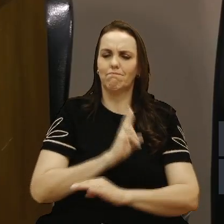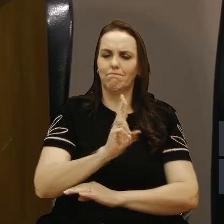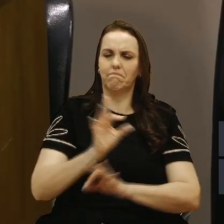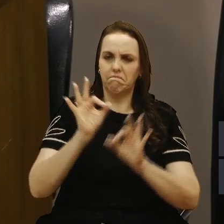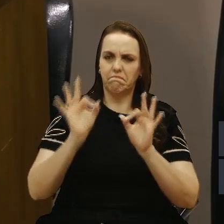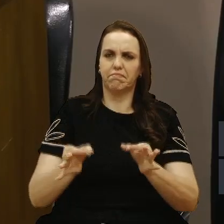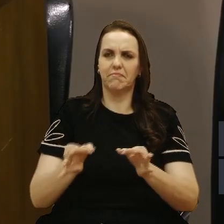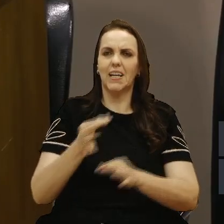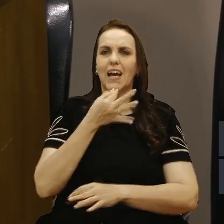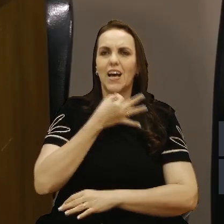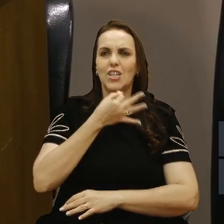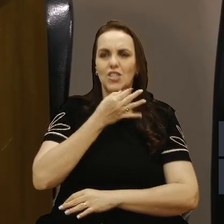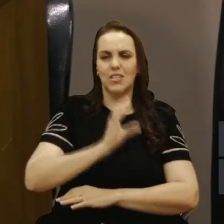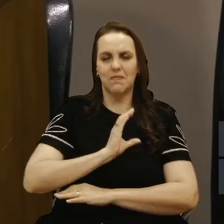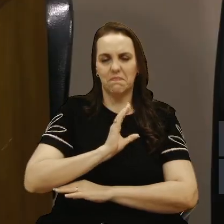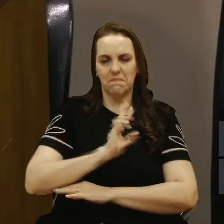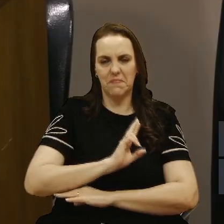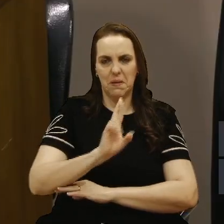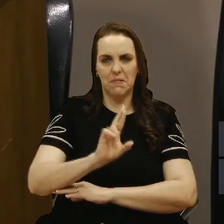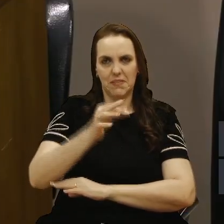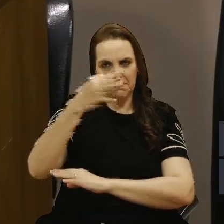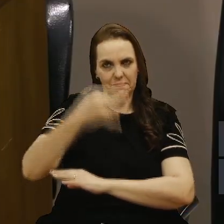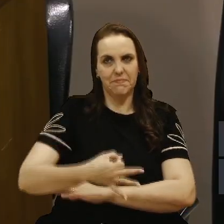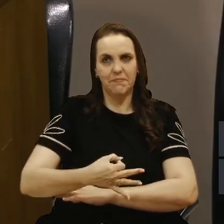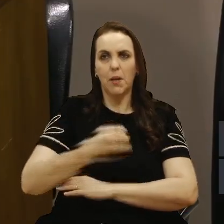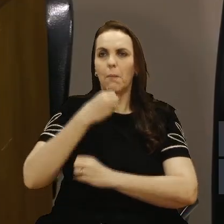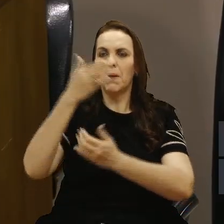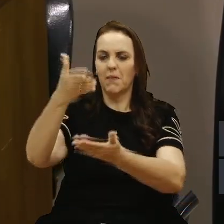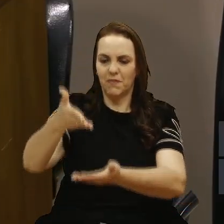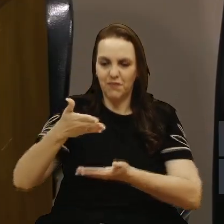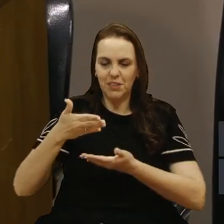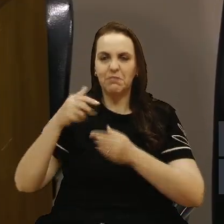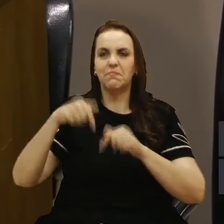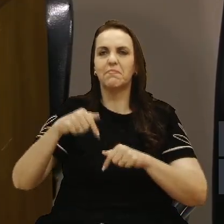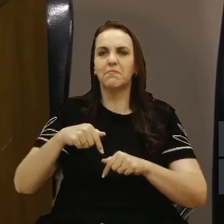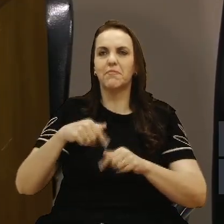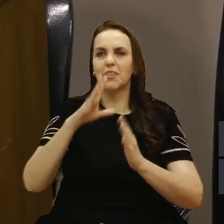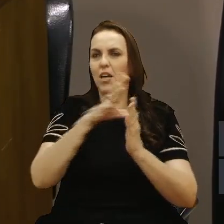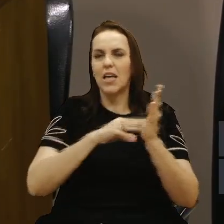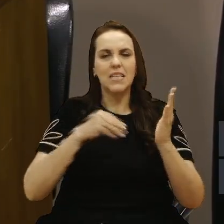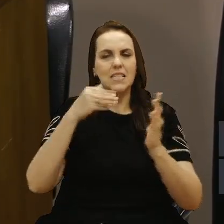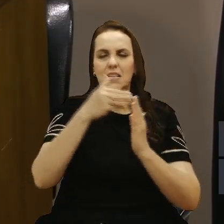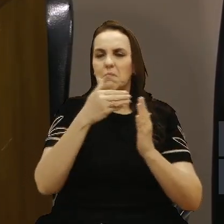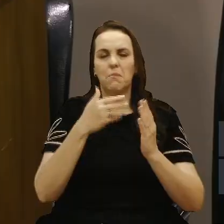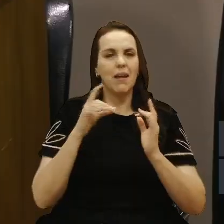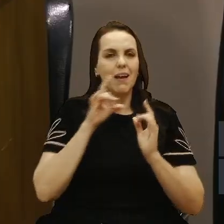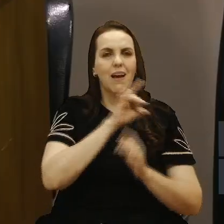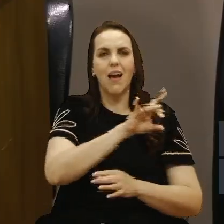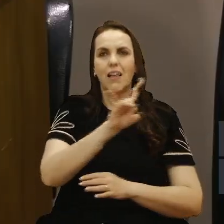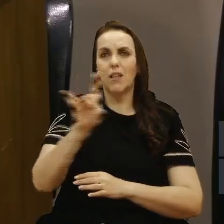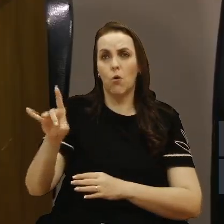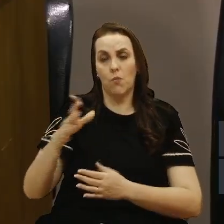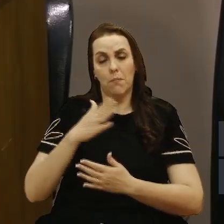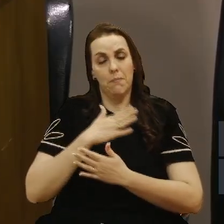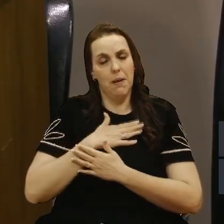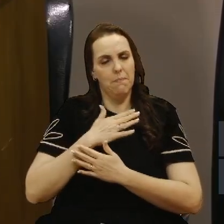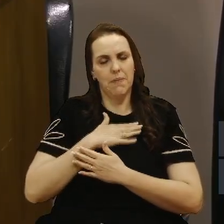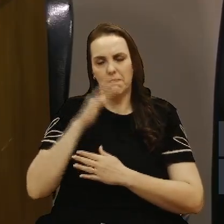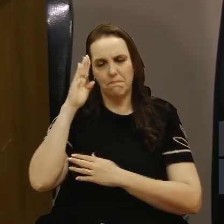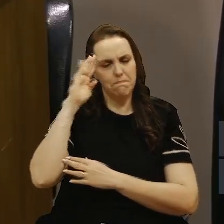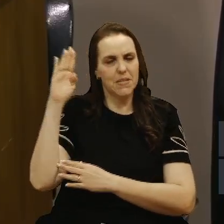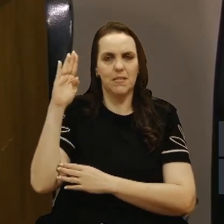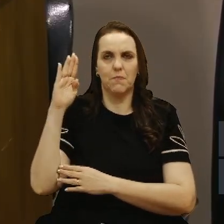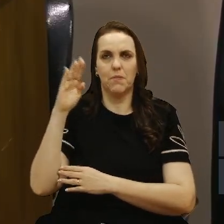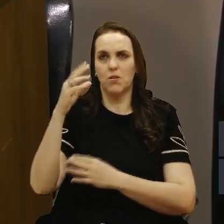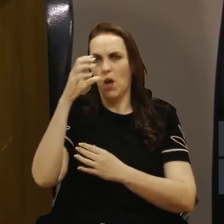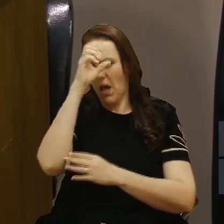muito representado, sempre vai ser muito bem-vindo nessa casa, porque o senhor foi um exemplo e é um exemplo para cada um de nós aqui. Para mim, principalmente, eu tenho certeza, aprendi muito com o